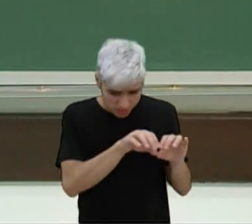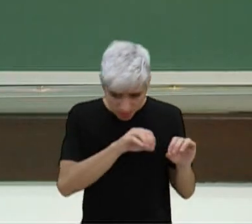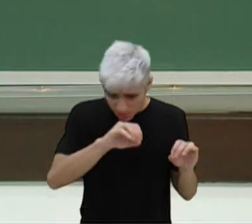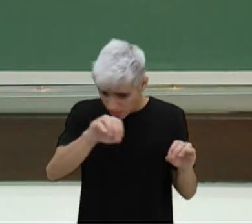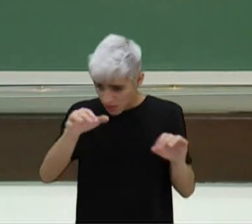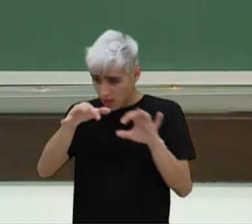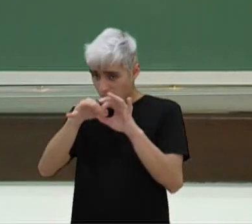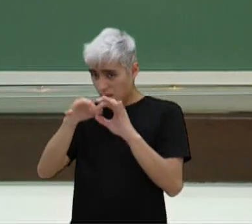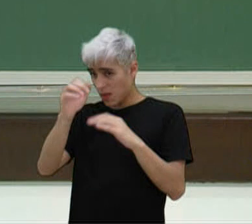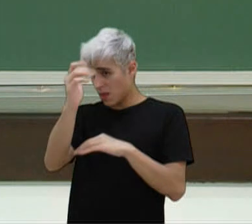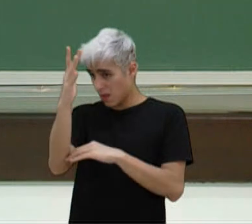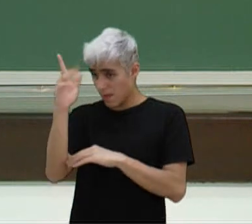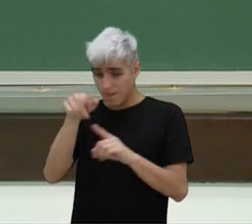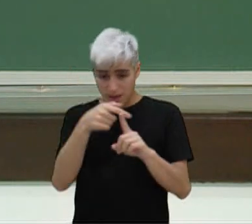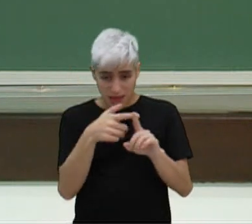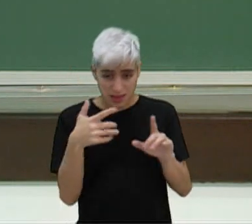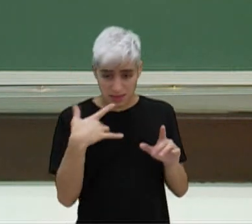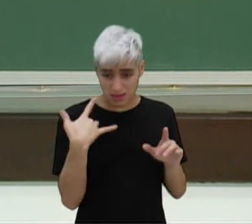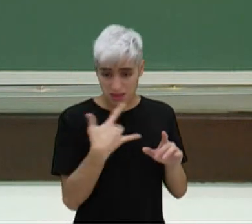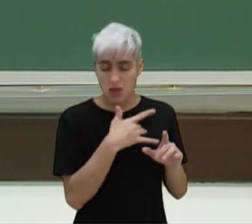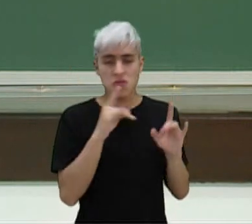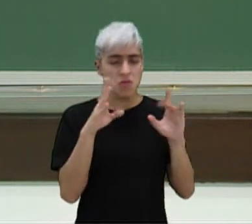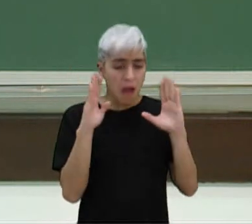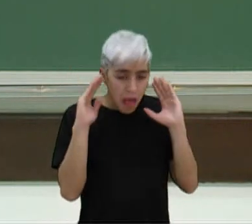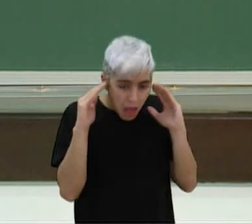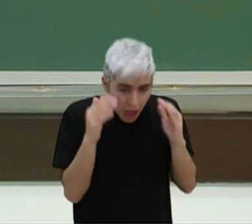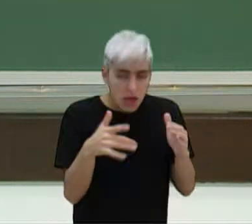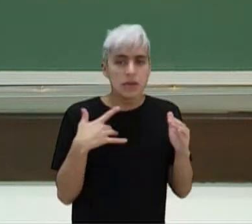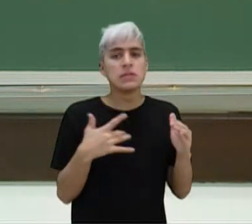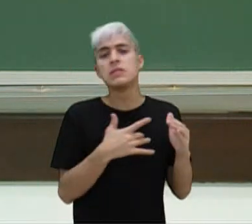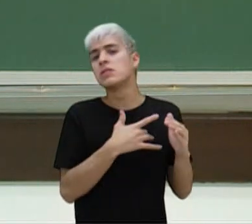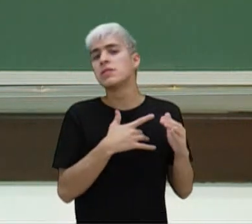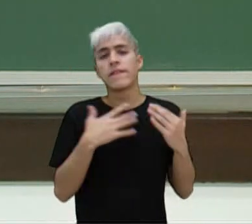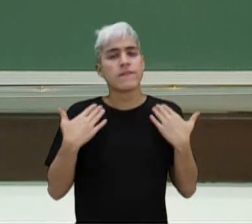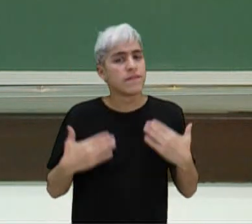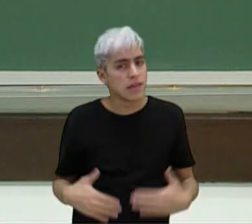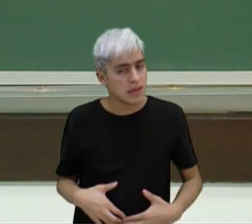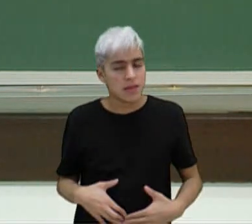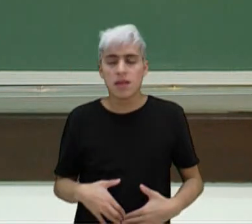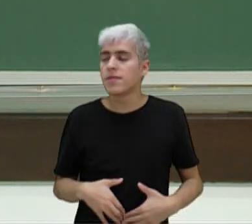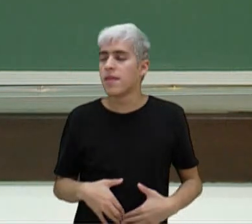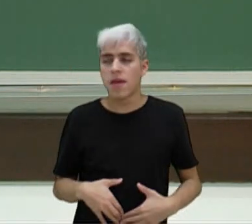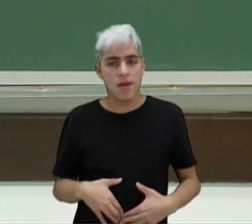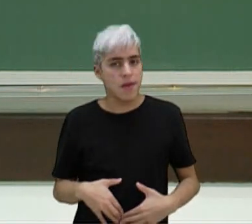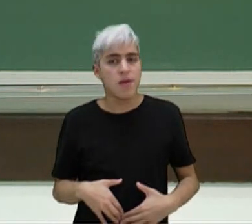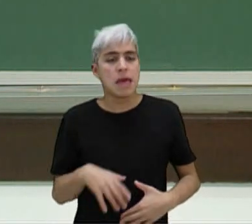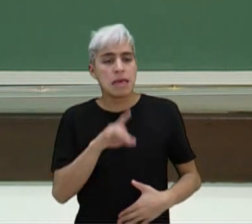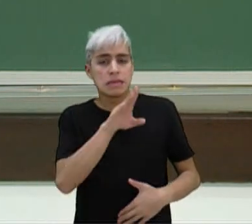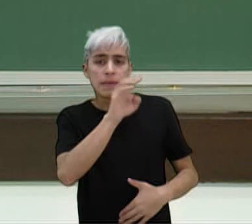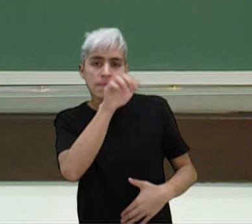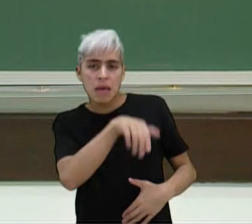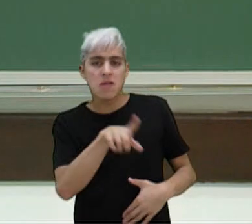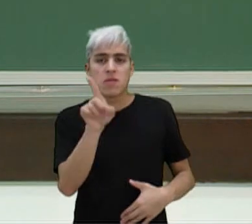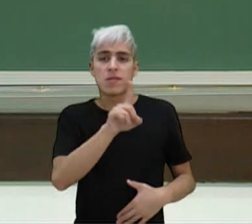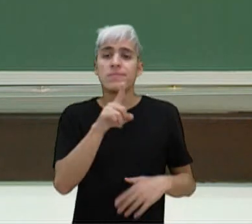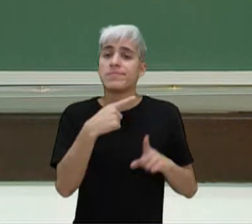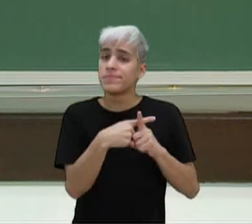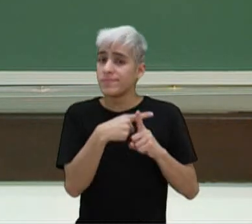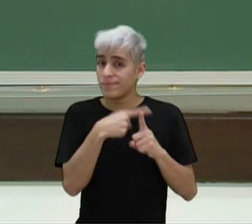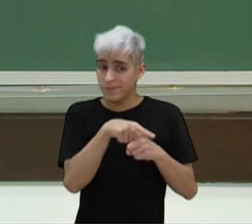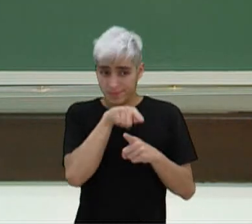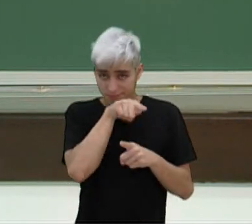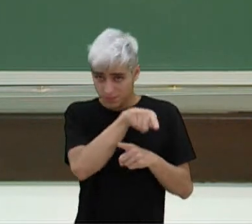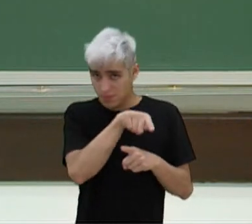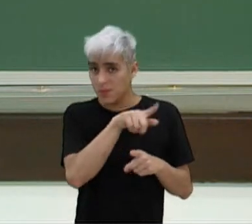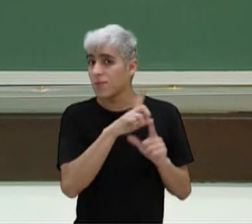ambiental com saúde, nós não podemos pensar somente na questão saúde física da pessoa, né, se ela está bem ou não. Porque quando